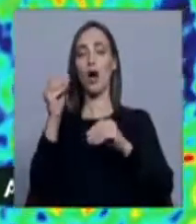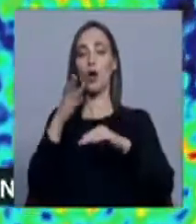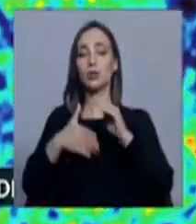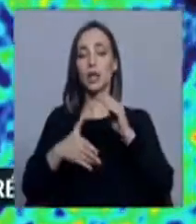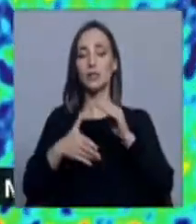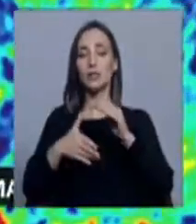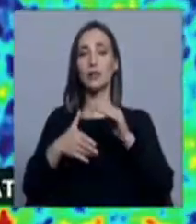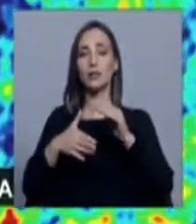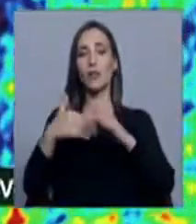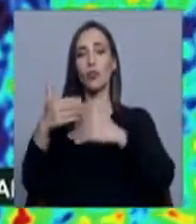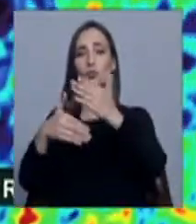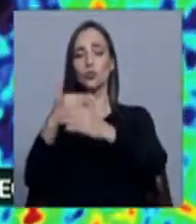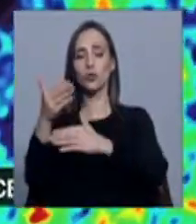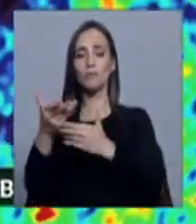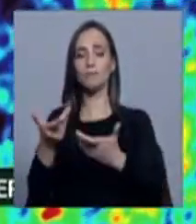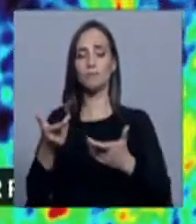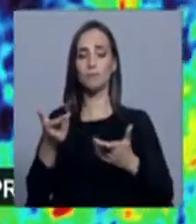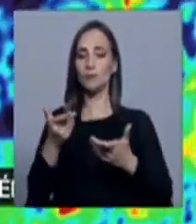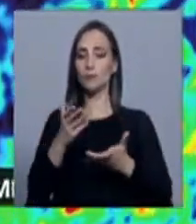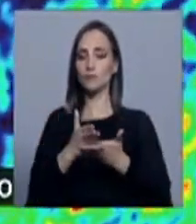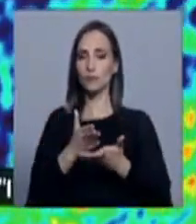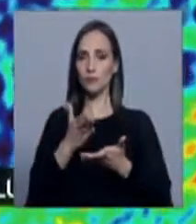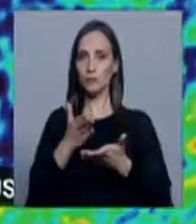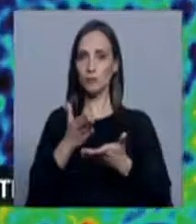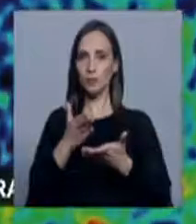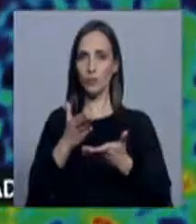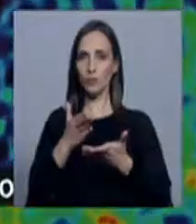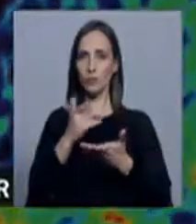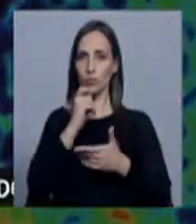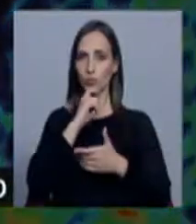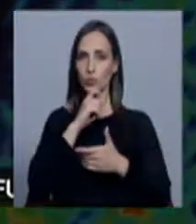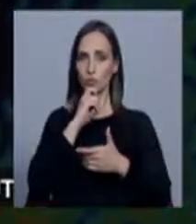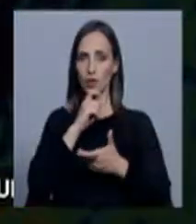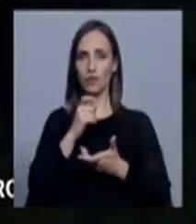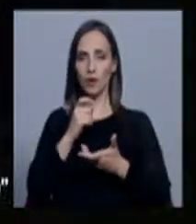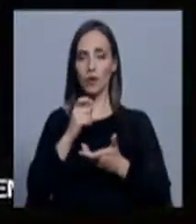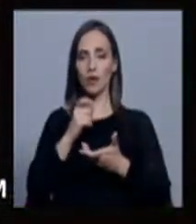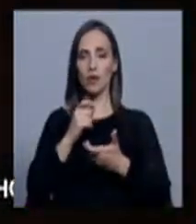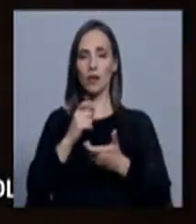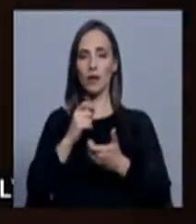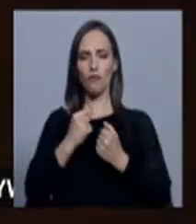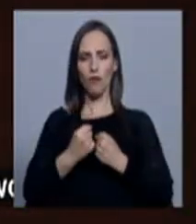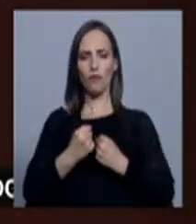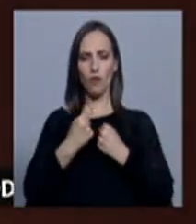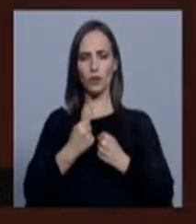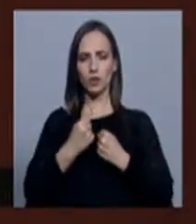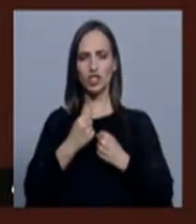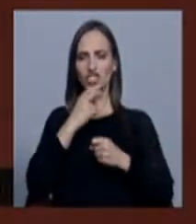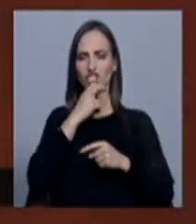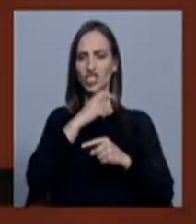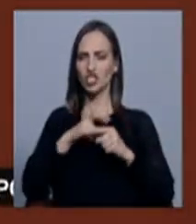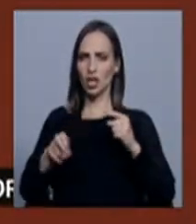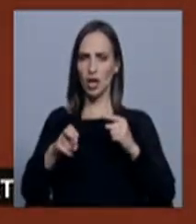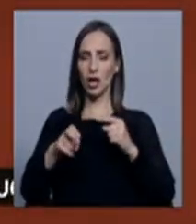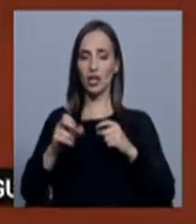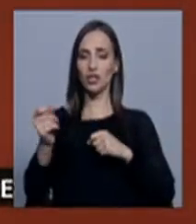natural do universo. E foi apenas quando, provavelmente, radiação muito potente, muito energética das primeiras